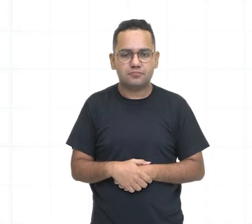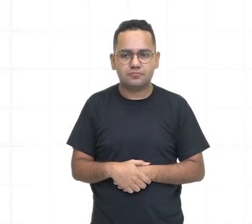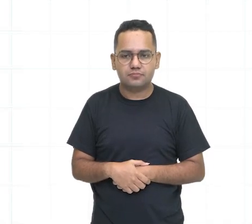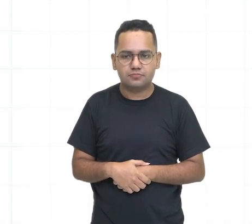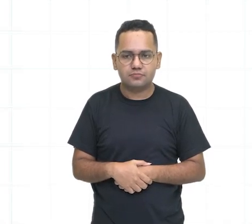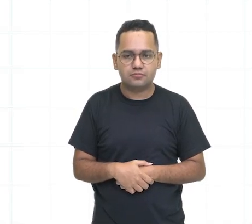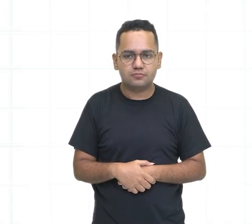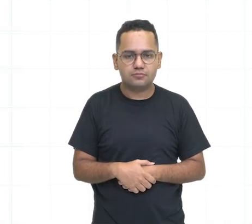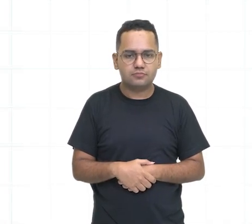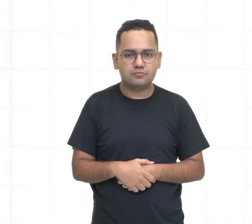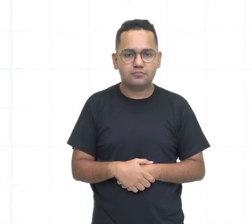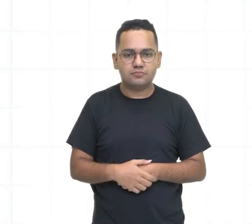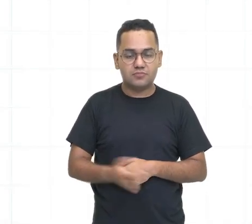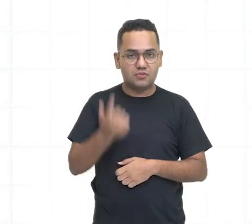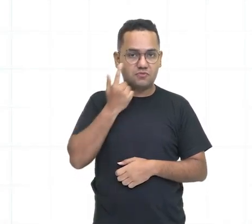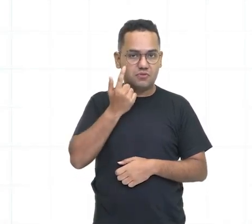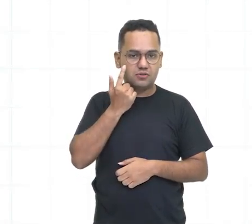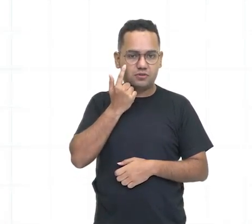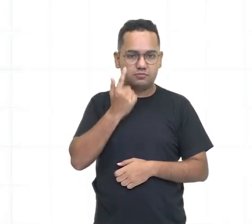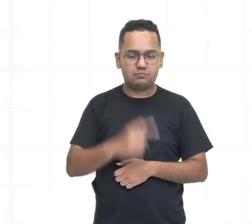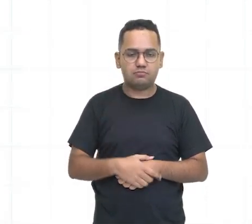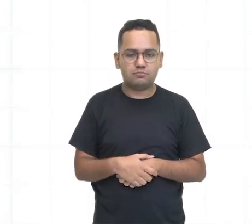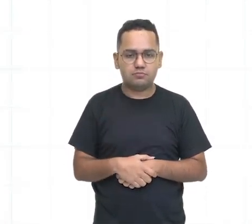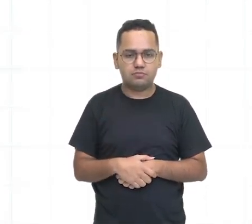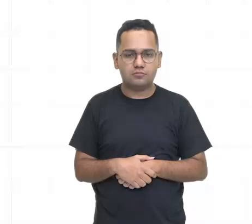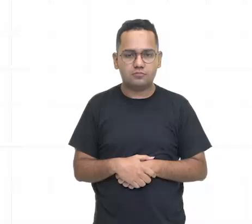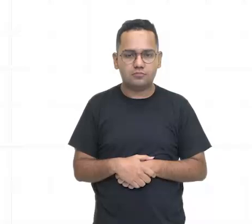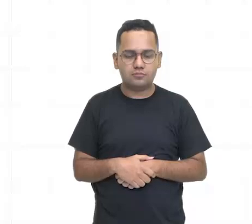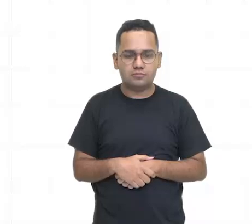questão dos terraços, né? Olha só,